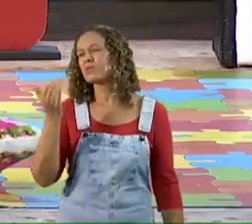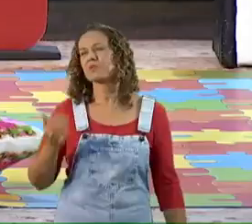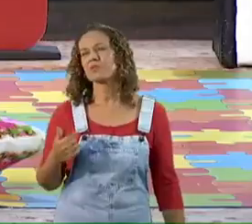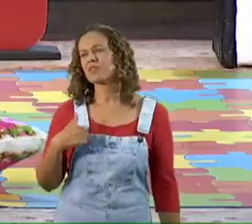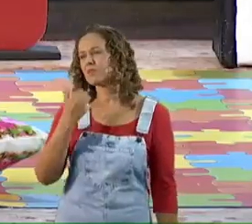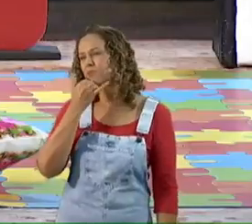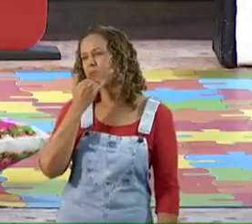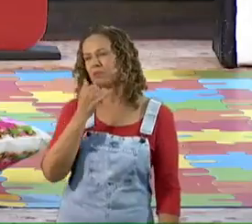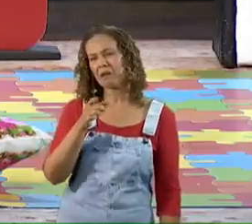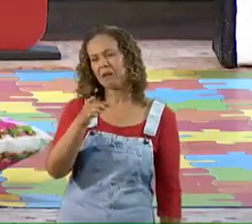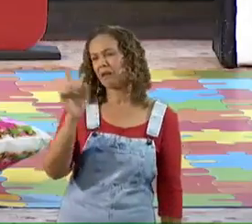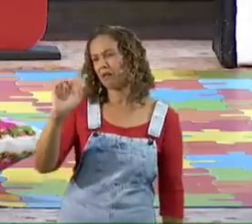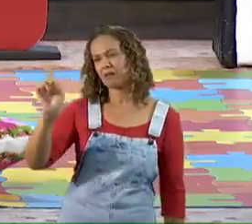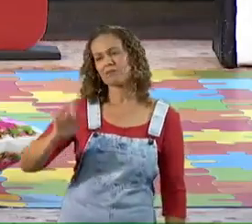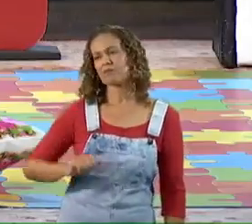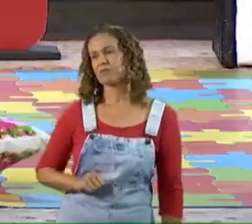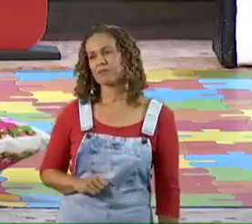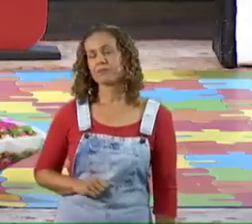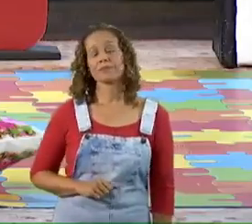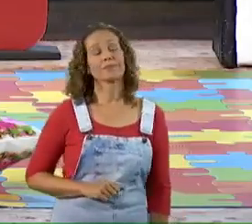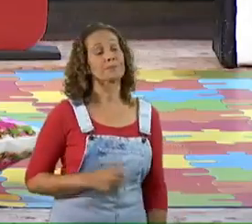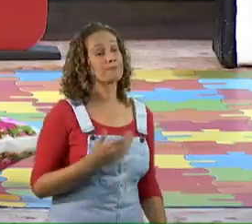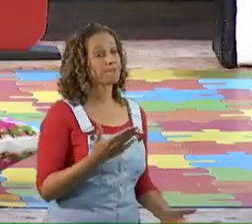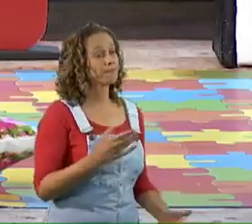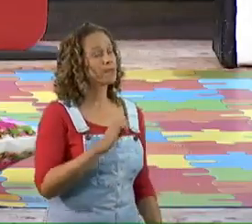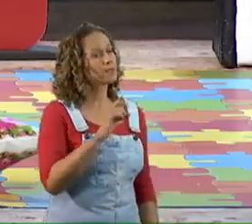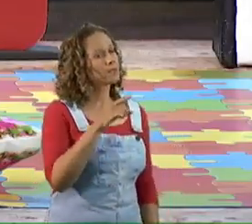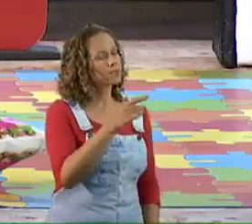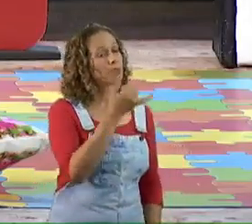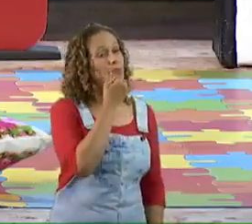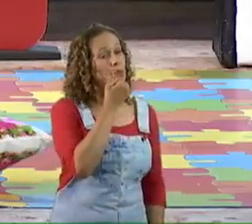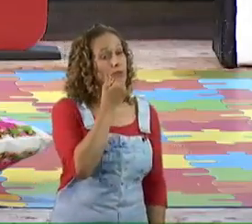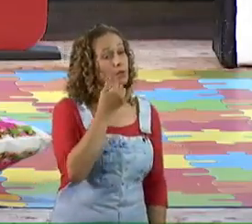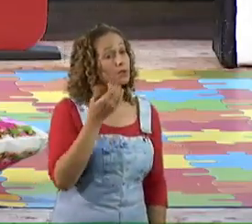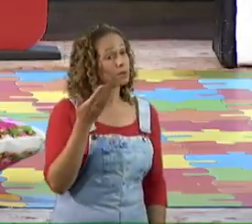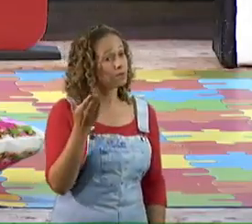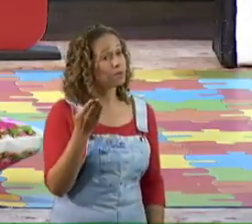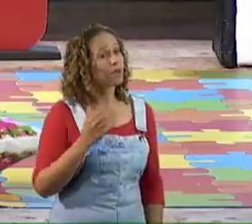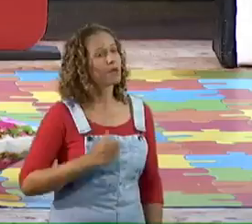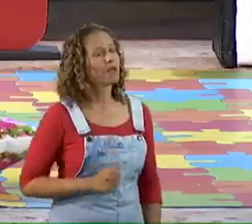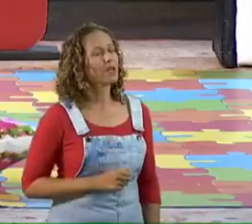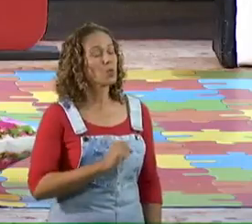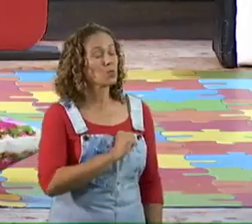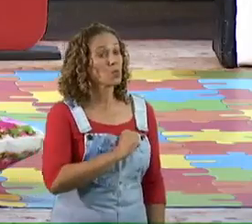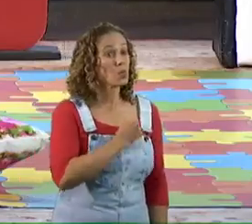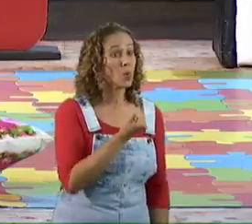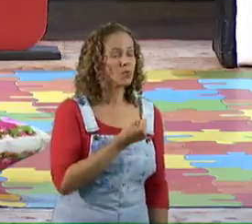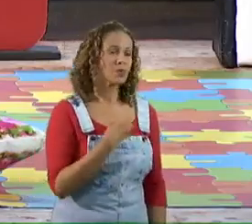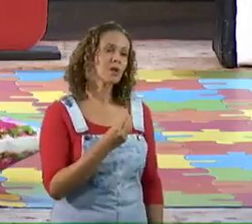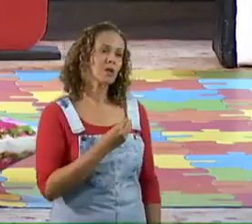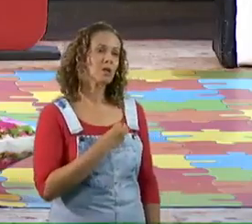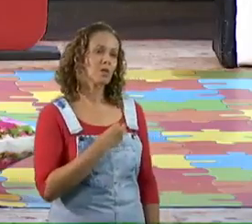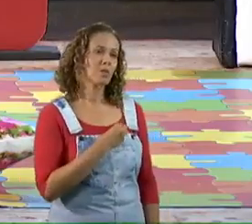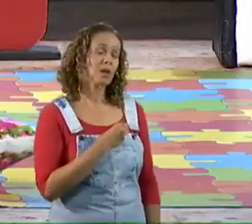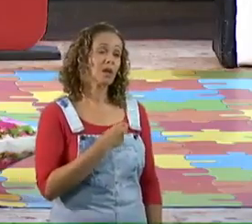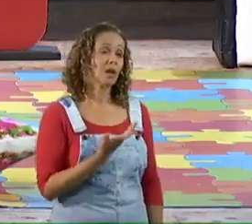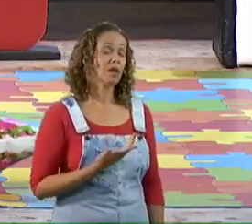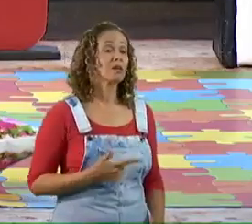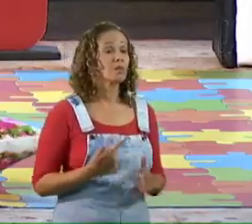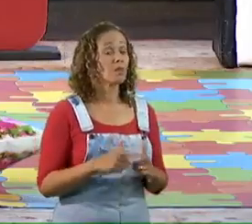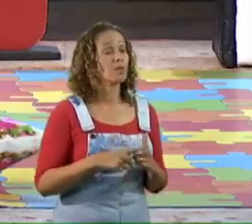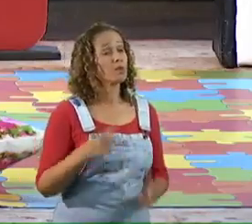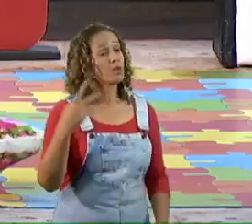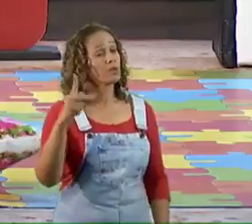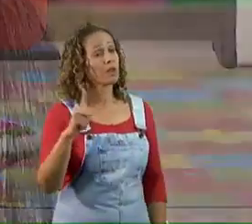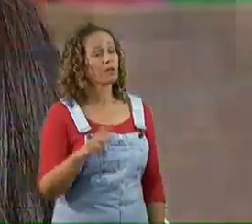eu não vou perdoar ela, não. Melissa, se você perdoar a Beatriz, o ódio e o pecado serão problemas dela